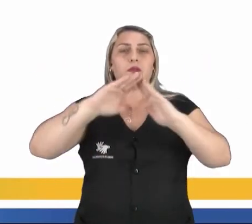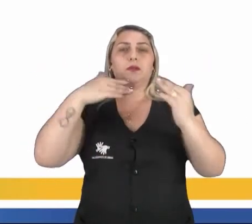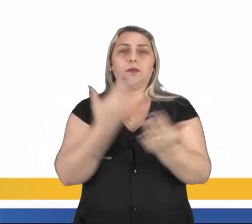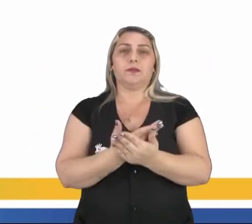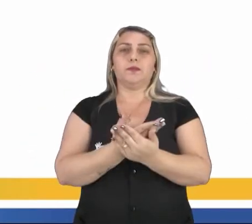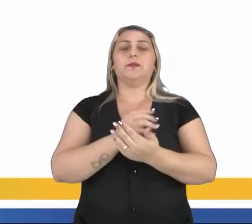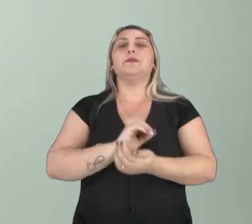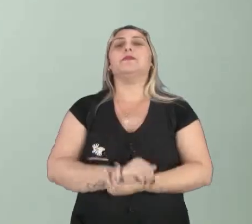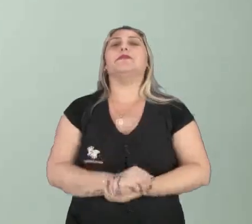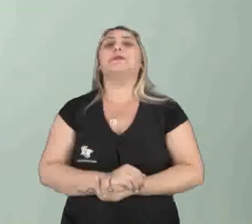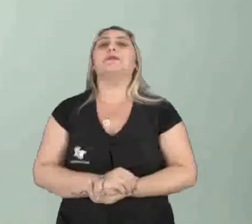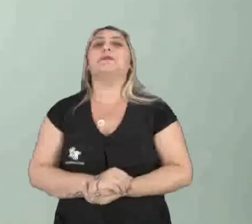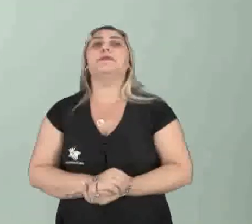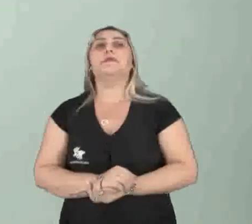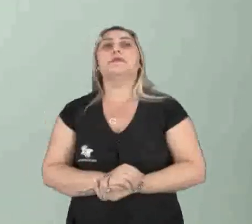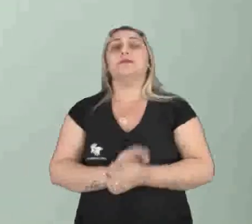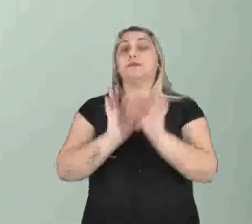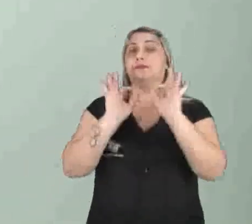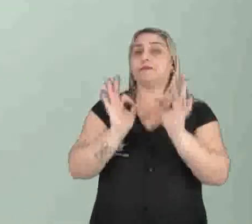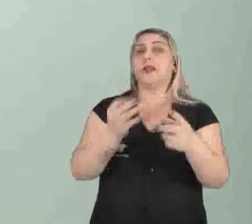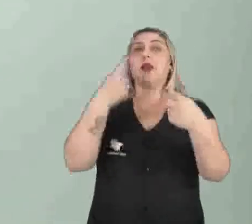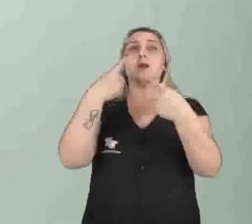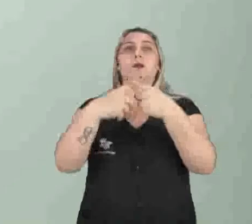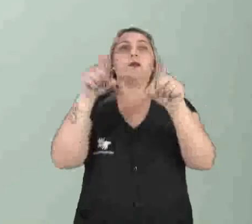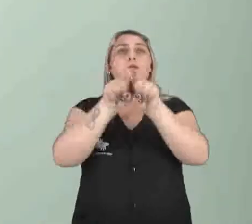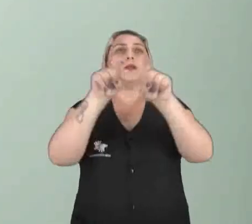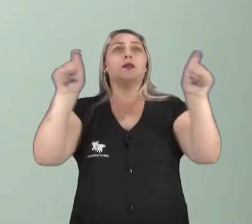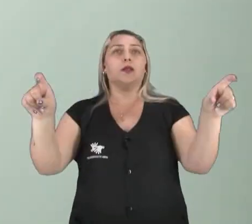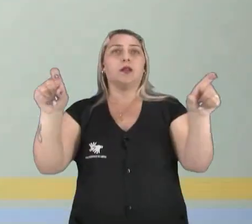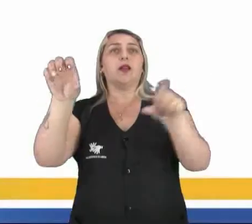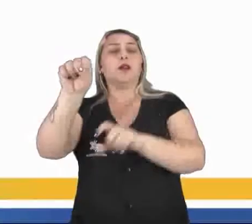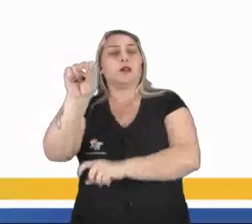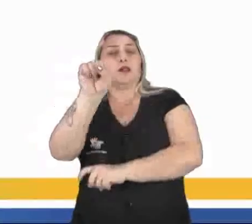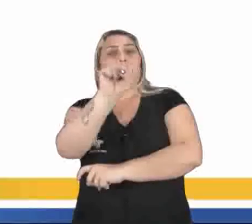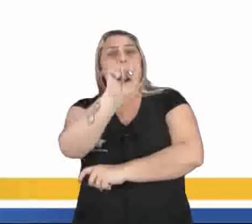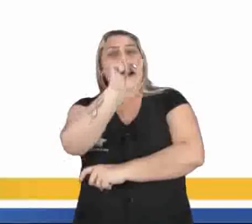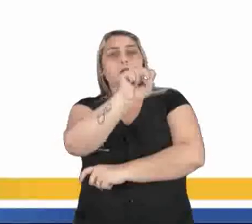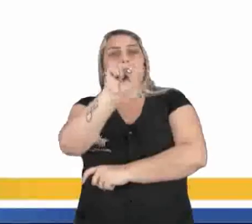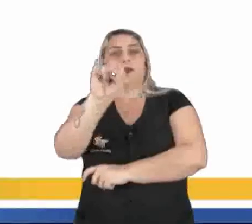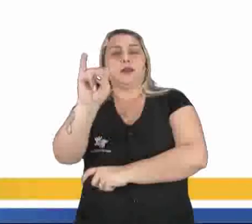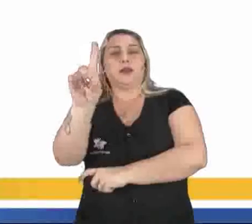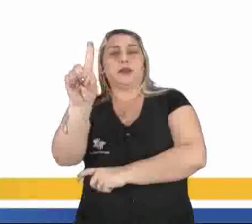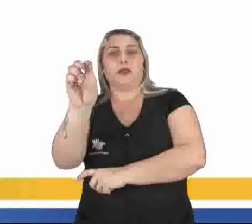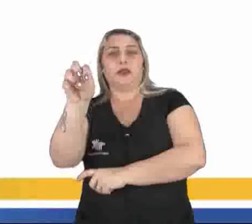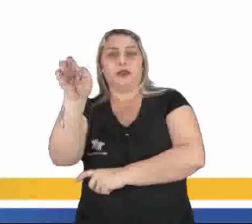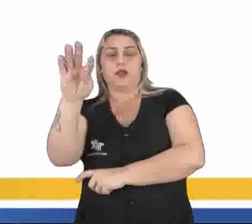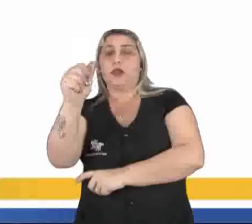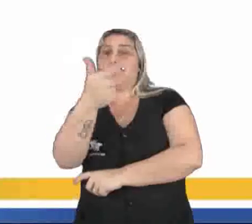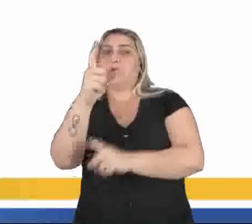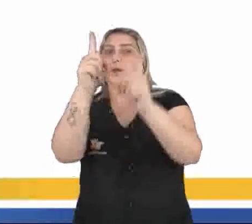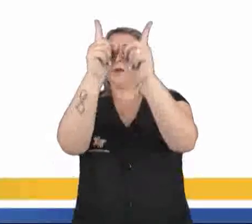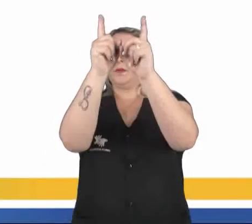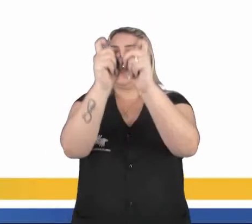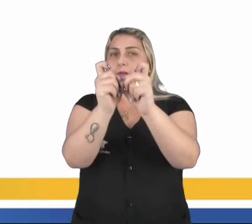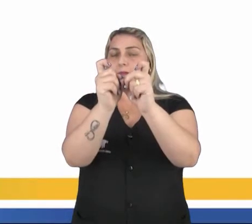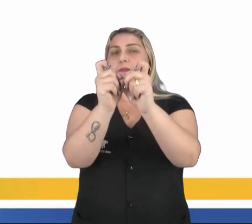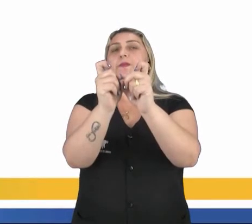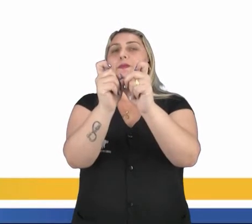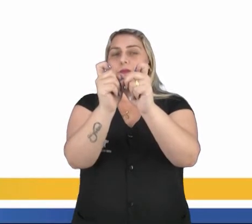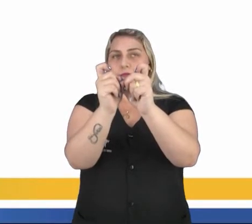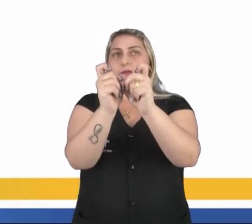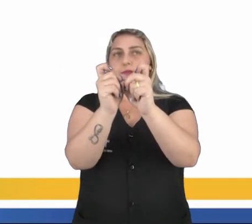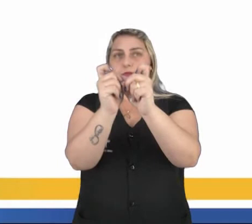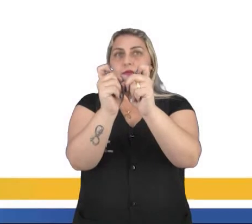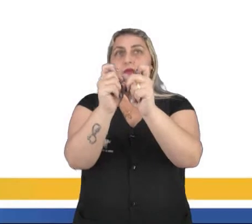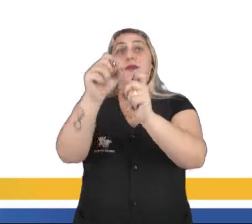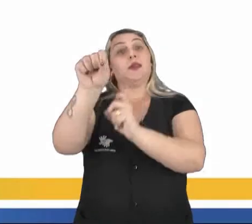escola abrir. Certo? Porque as orações coordenadas assindéticas não apresentam nenhum conectivo, enquanto as